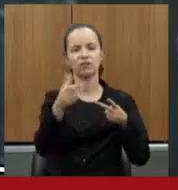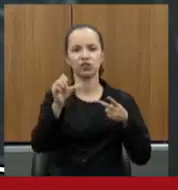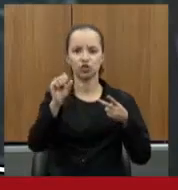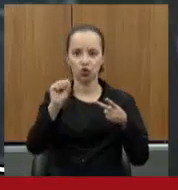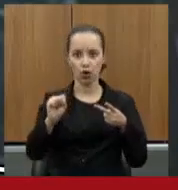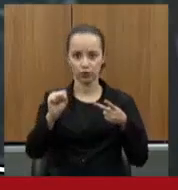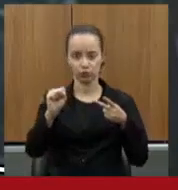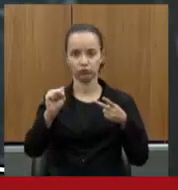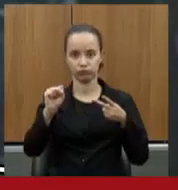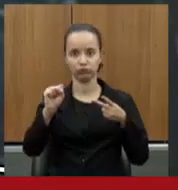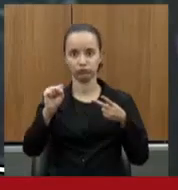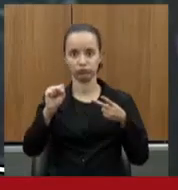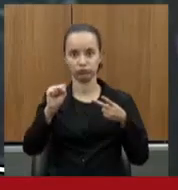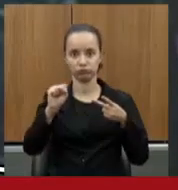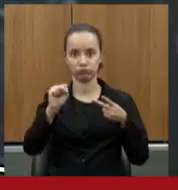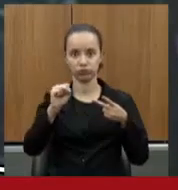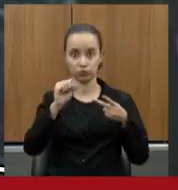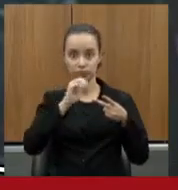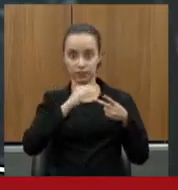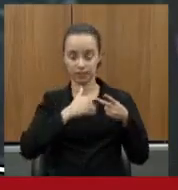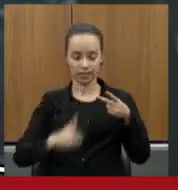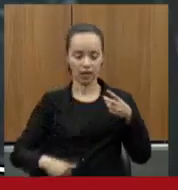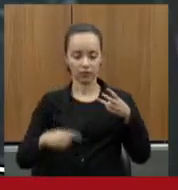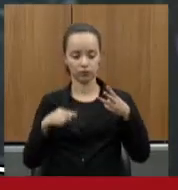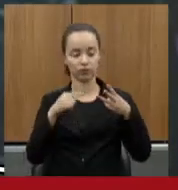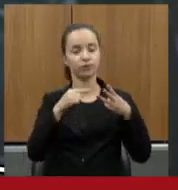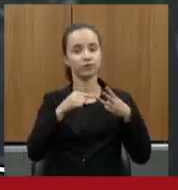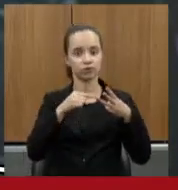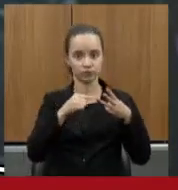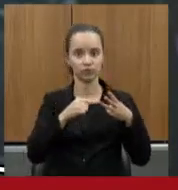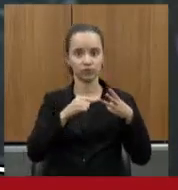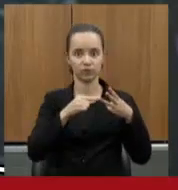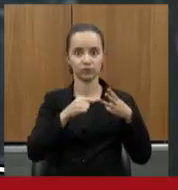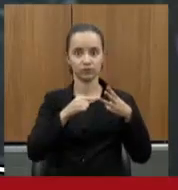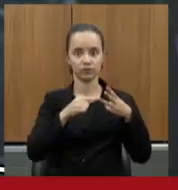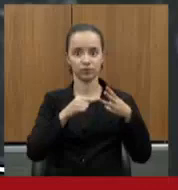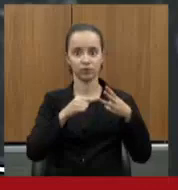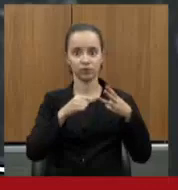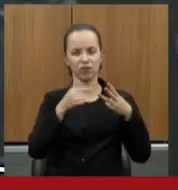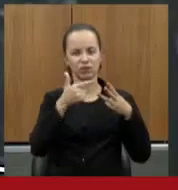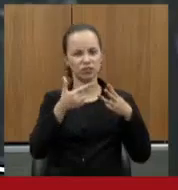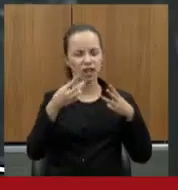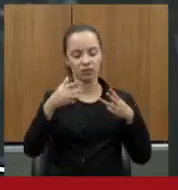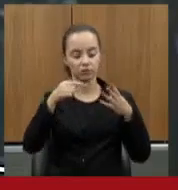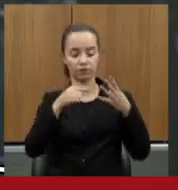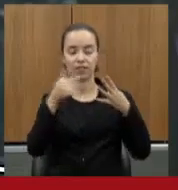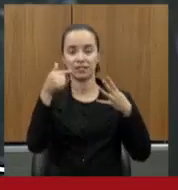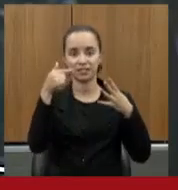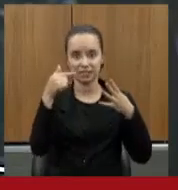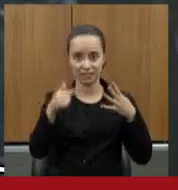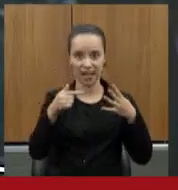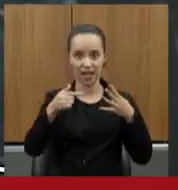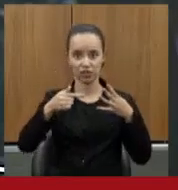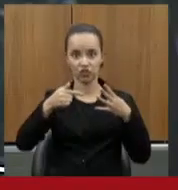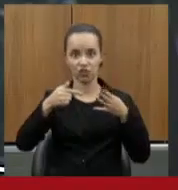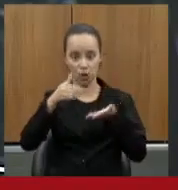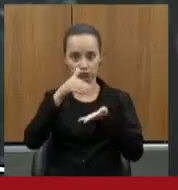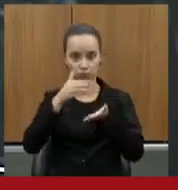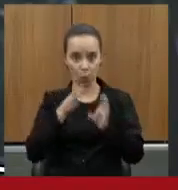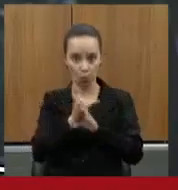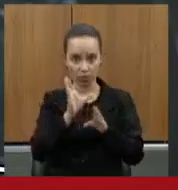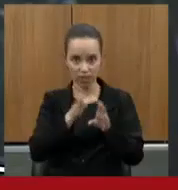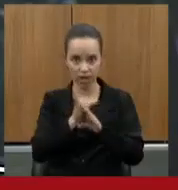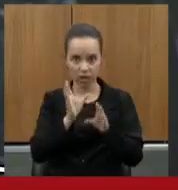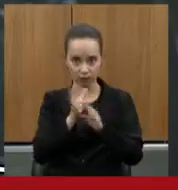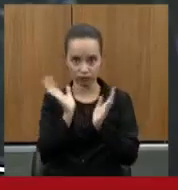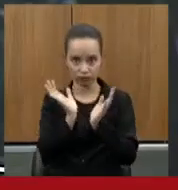Estado, 18 presidentes de província, 7 conselheiros do primeiro Conselho de Estado